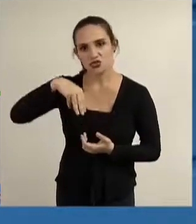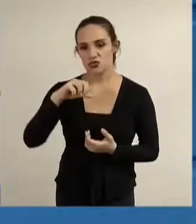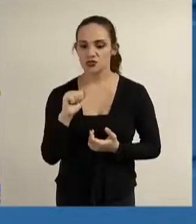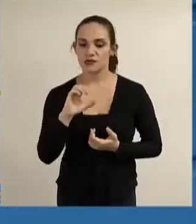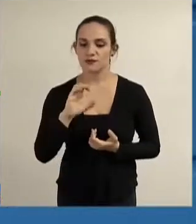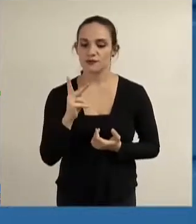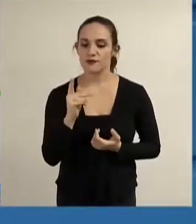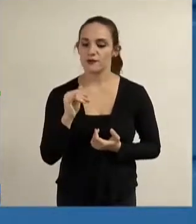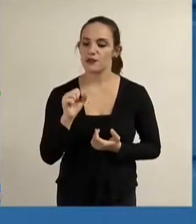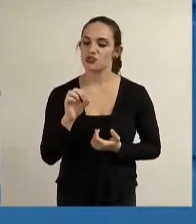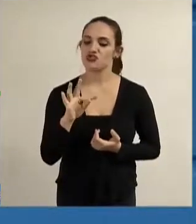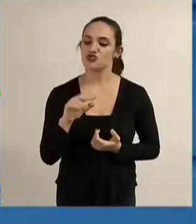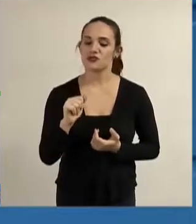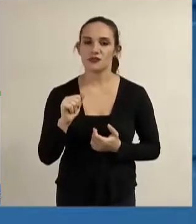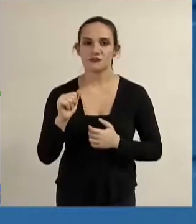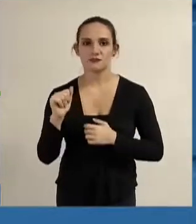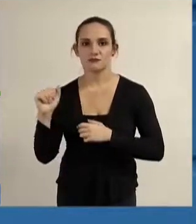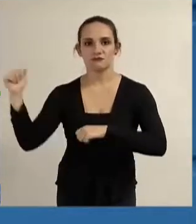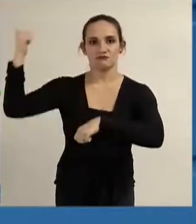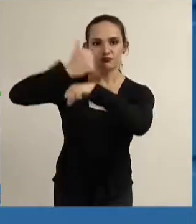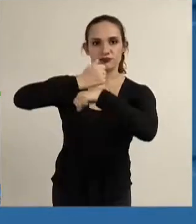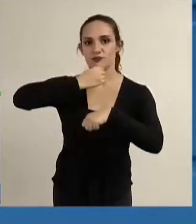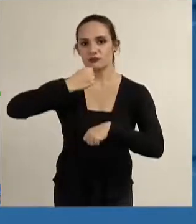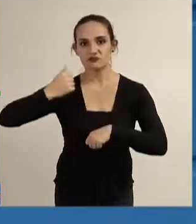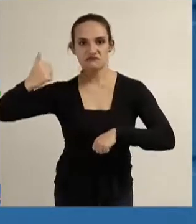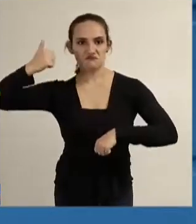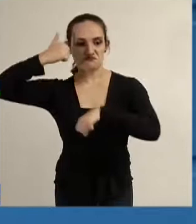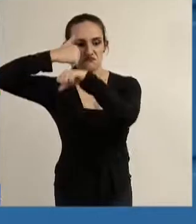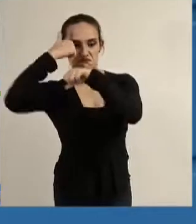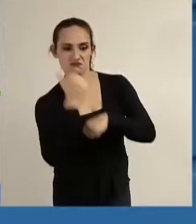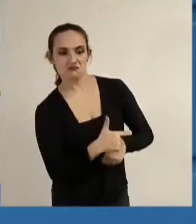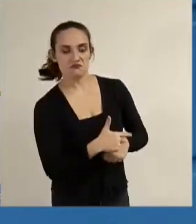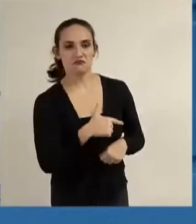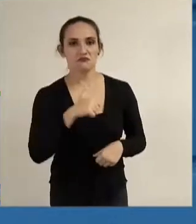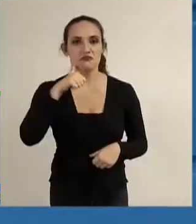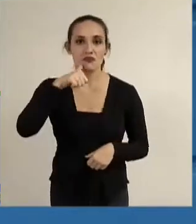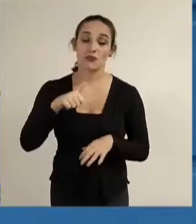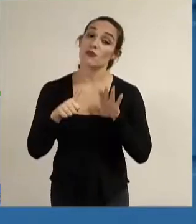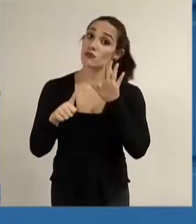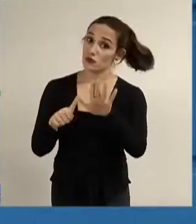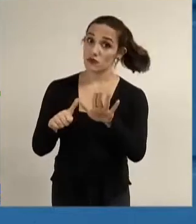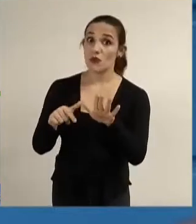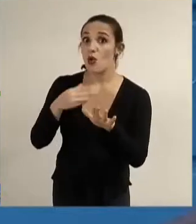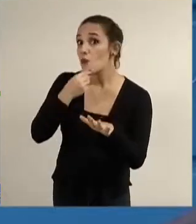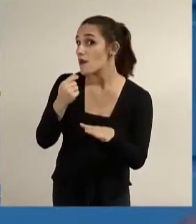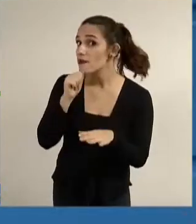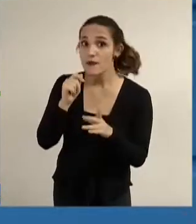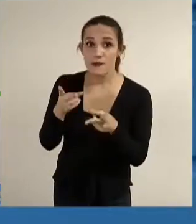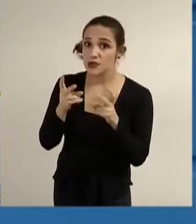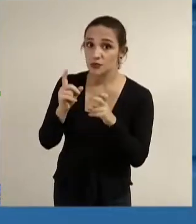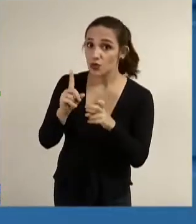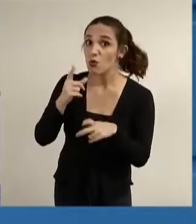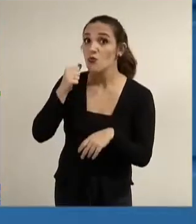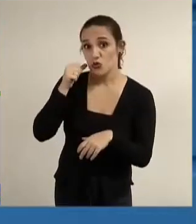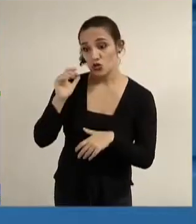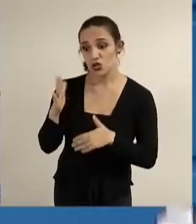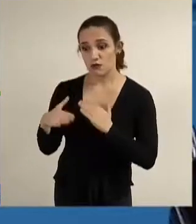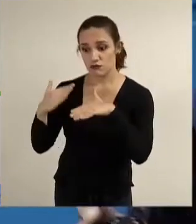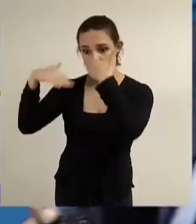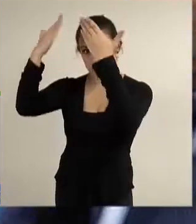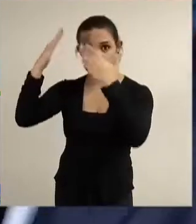onde alguns homens não perceberam que as mulheres evoluíram,